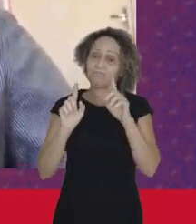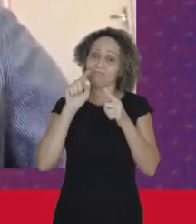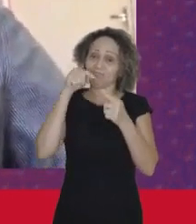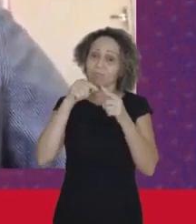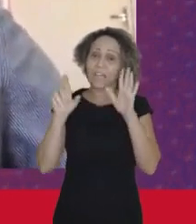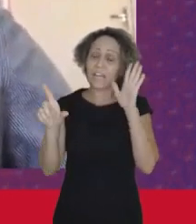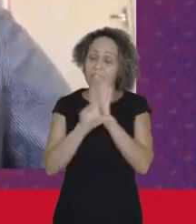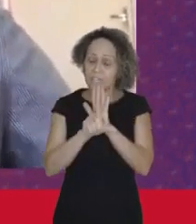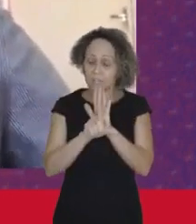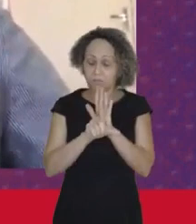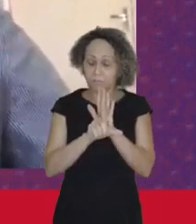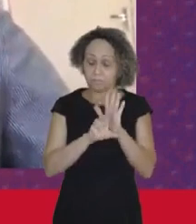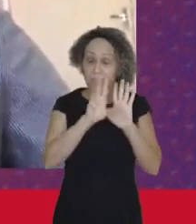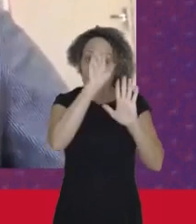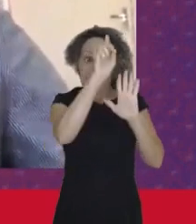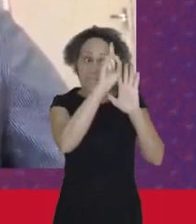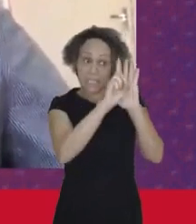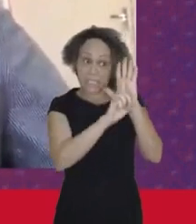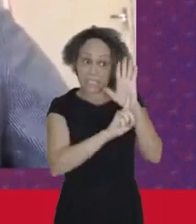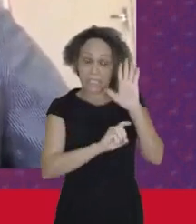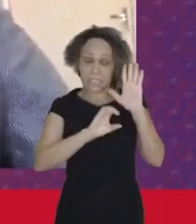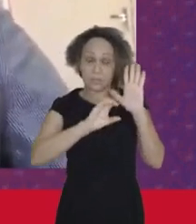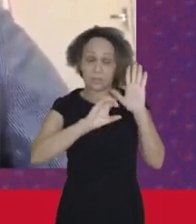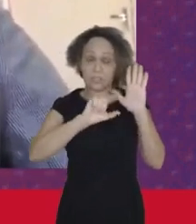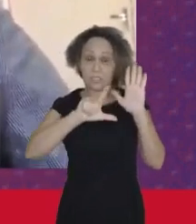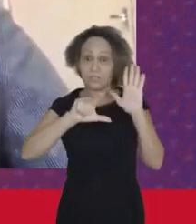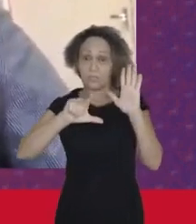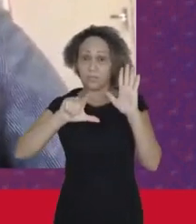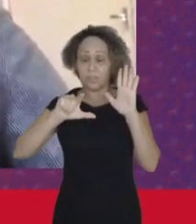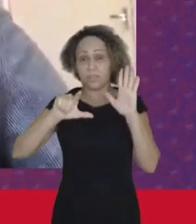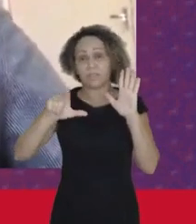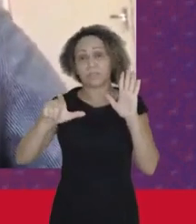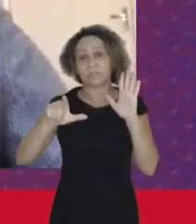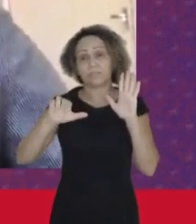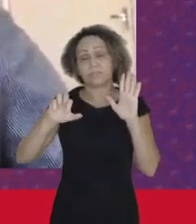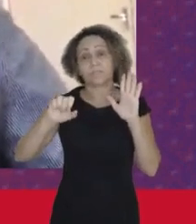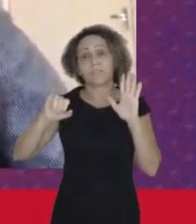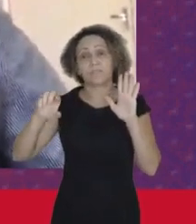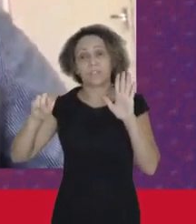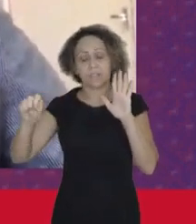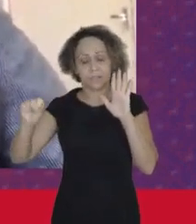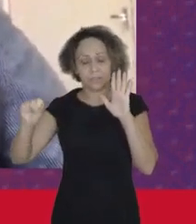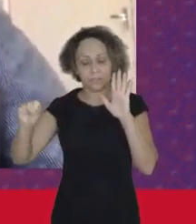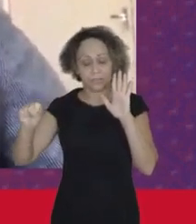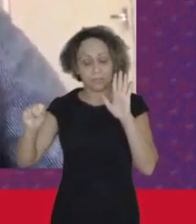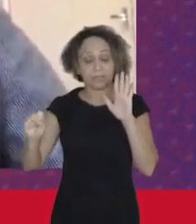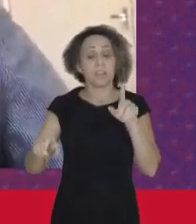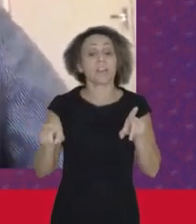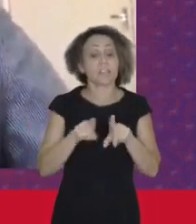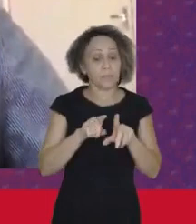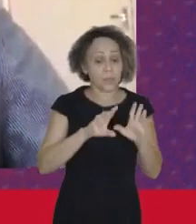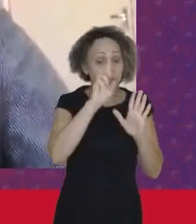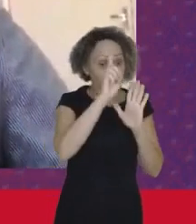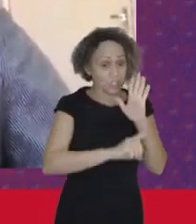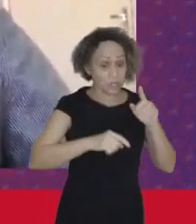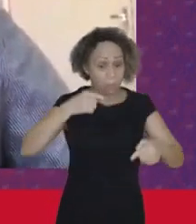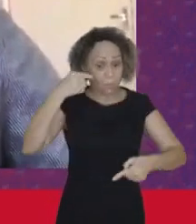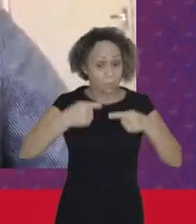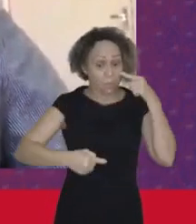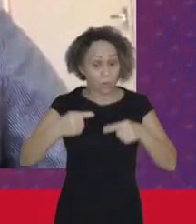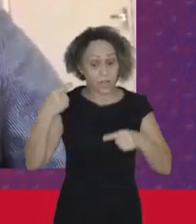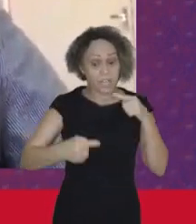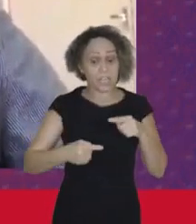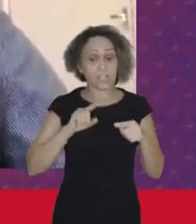civis. Os direitos políticos também são classificados como direitos individuais. Todas